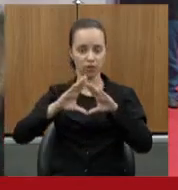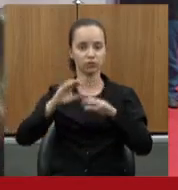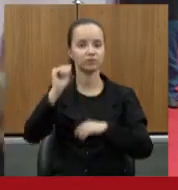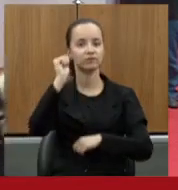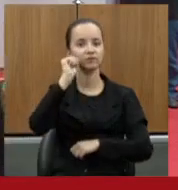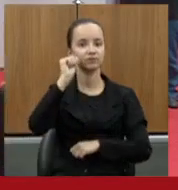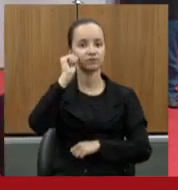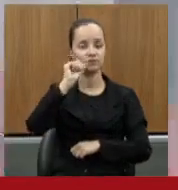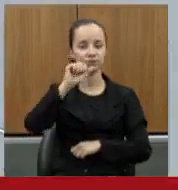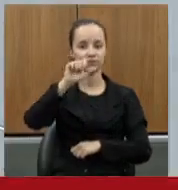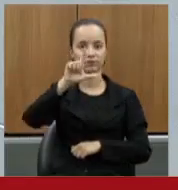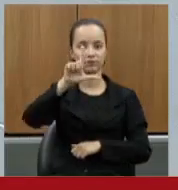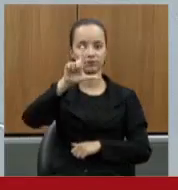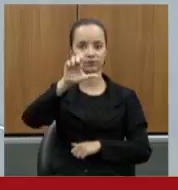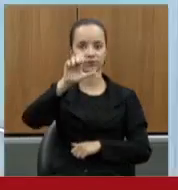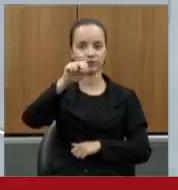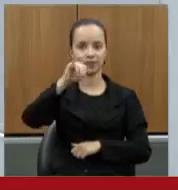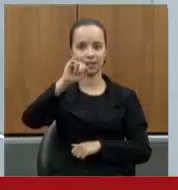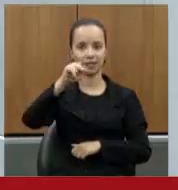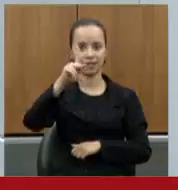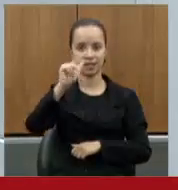deputada Leninha.